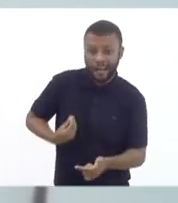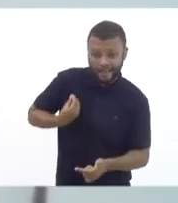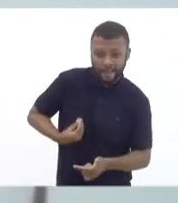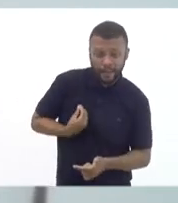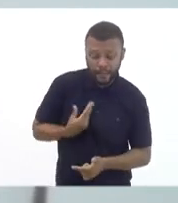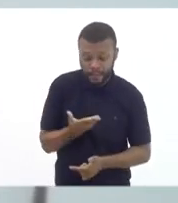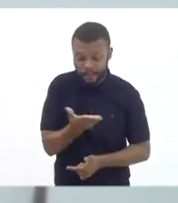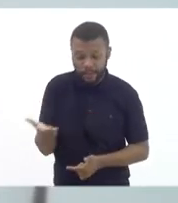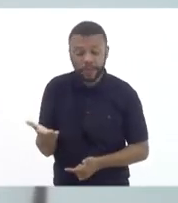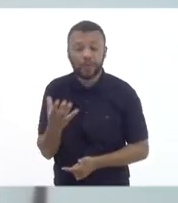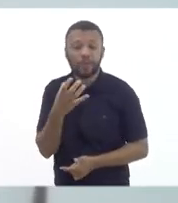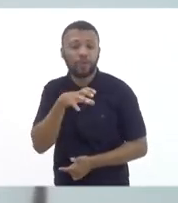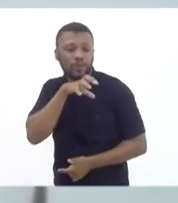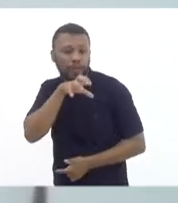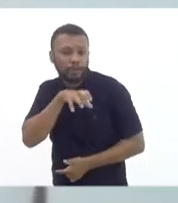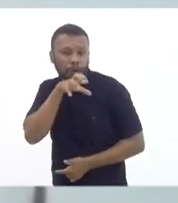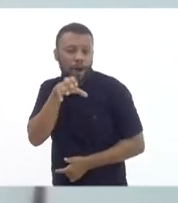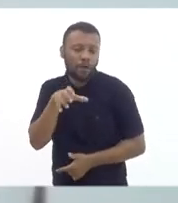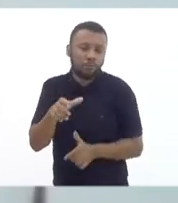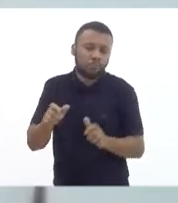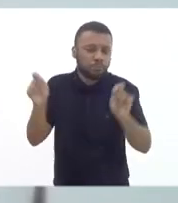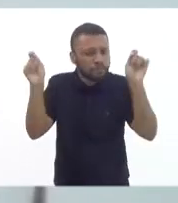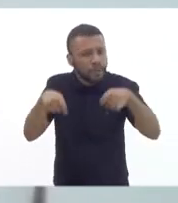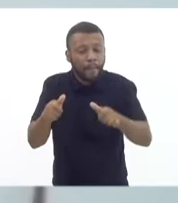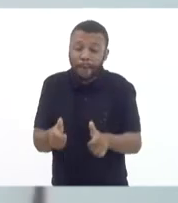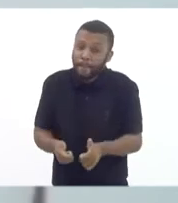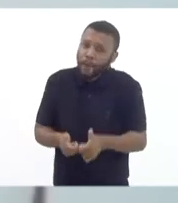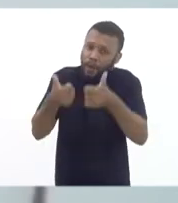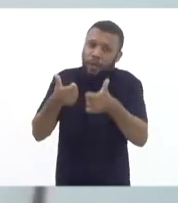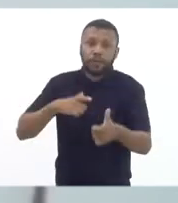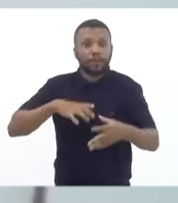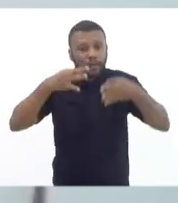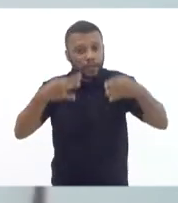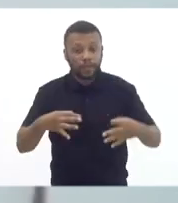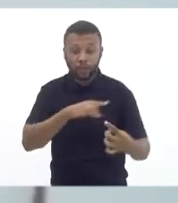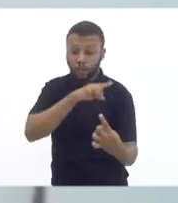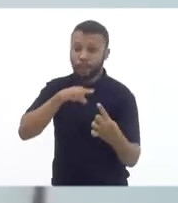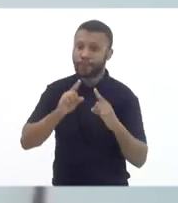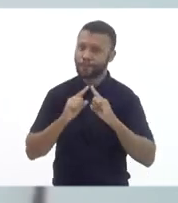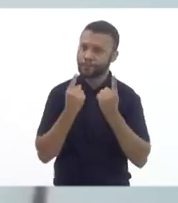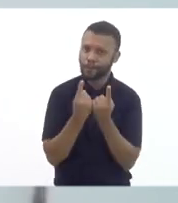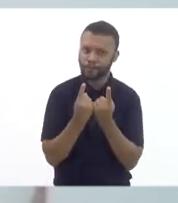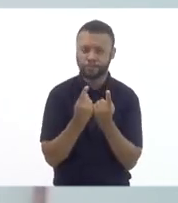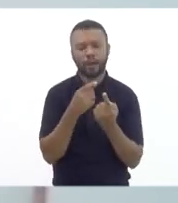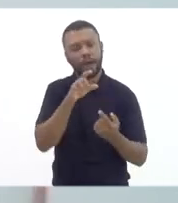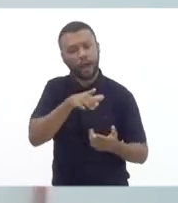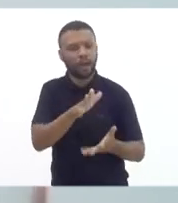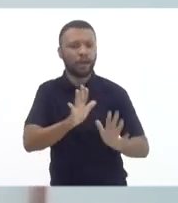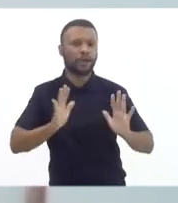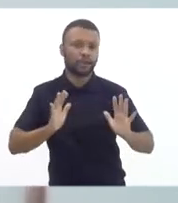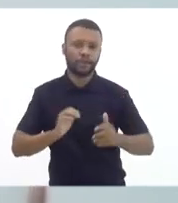desses pequenininhos pode ser melhor. Eu tenho certeza que a gente está aqui para isso. Passo a palavra